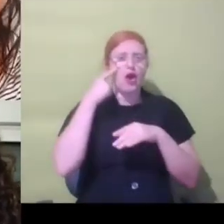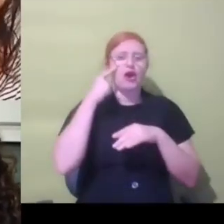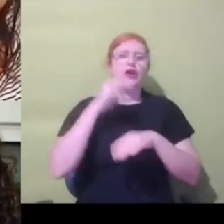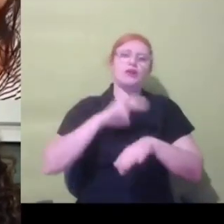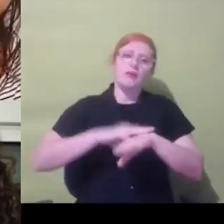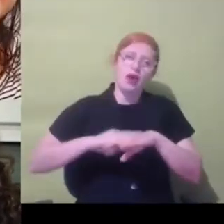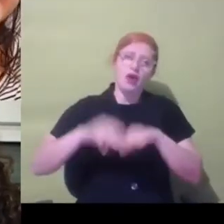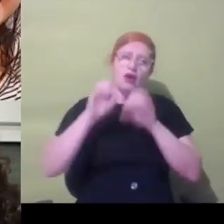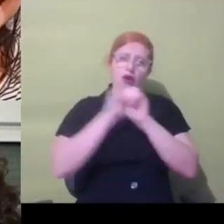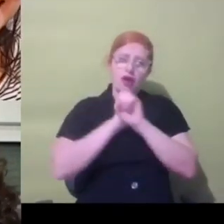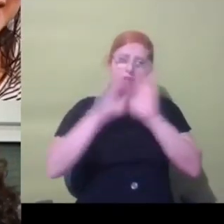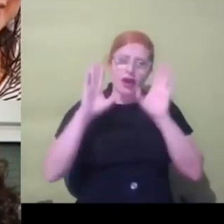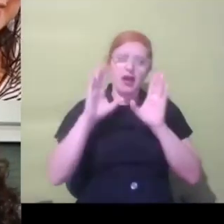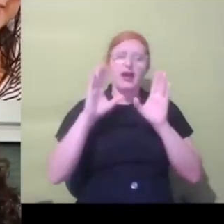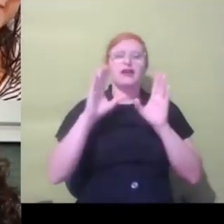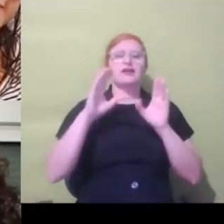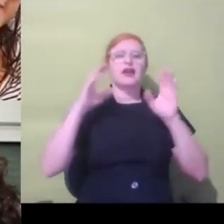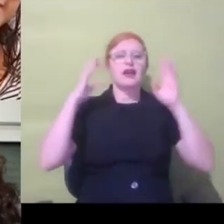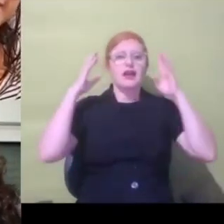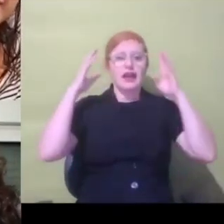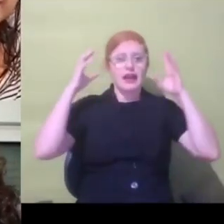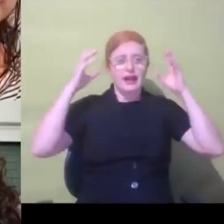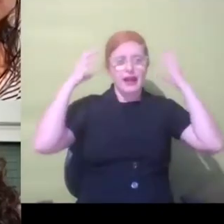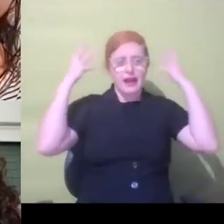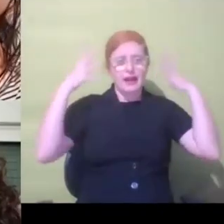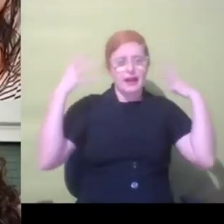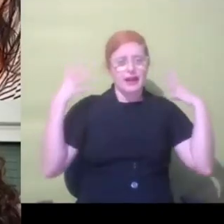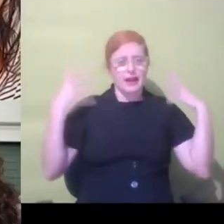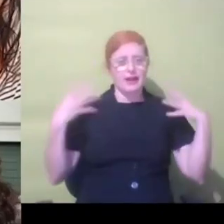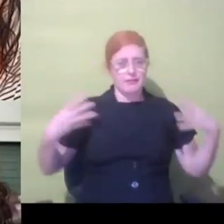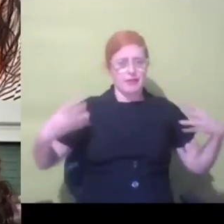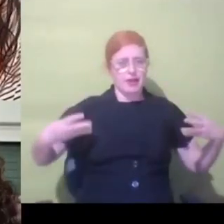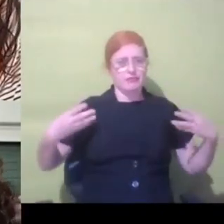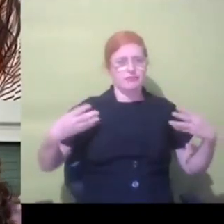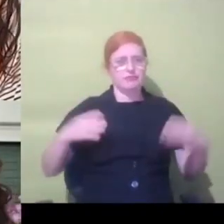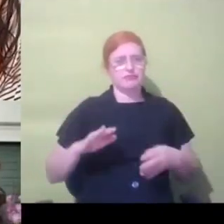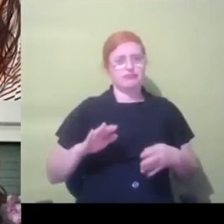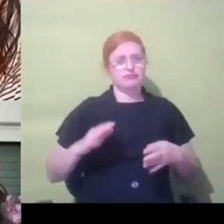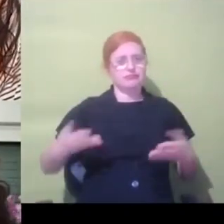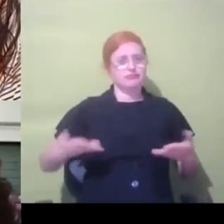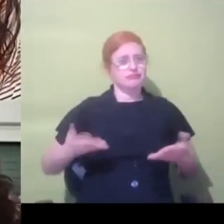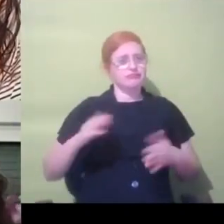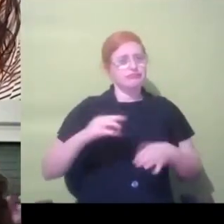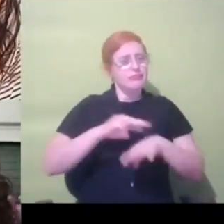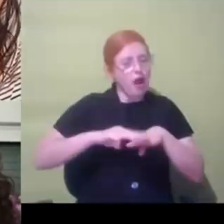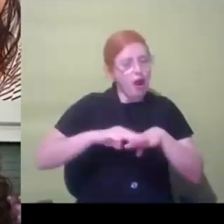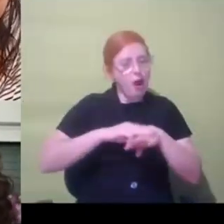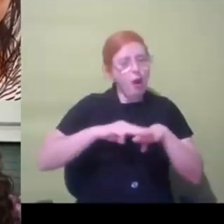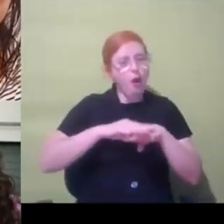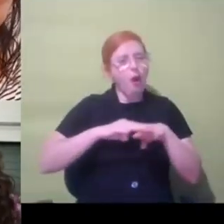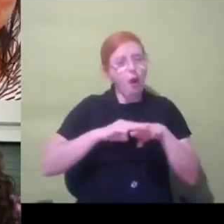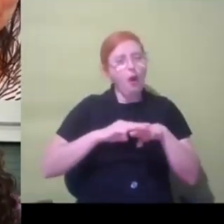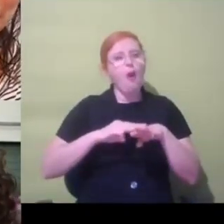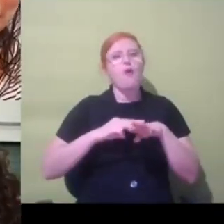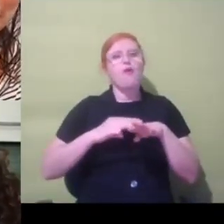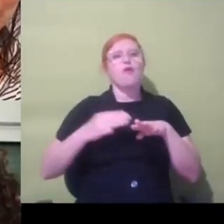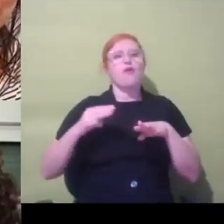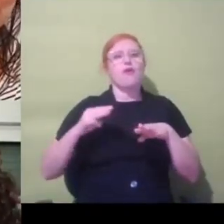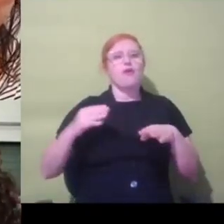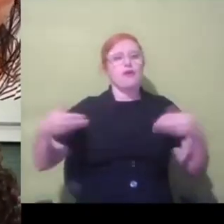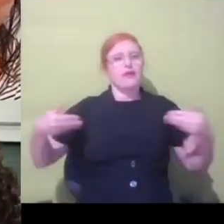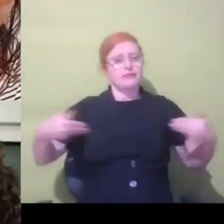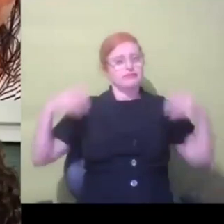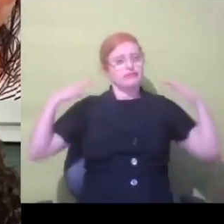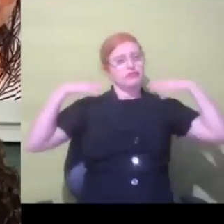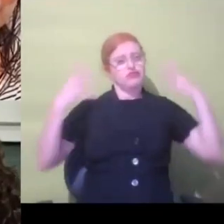claros, cabelos castanhos compridos, bem compridos, tá? Assim, mais assim, para baixo do ombro,